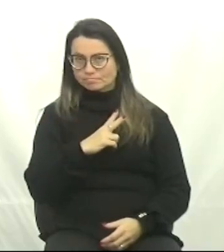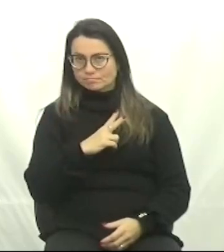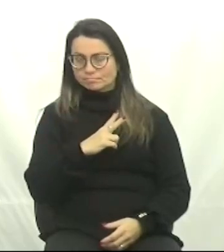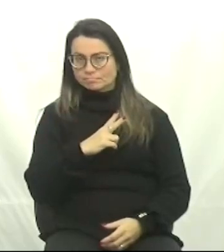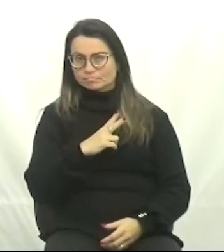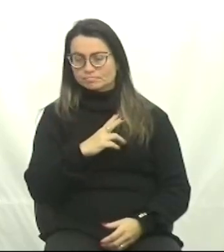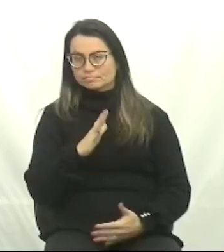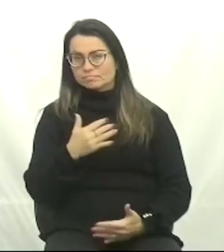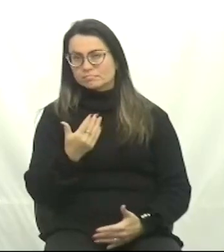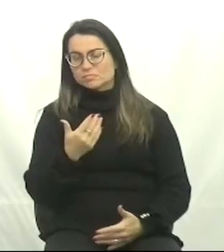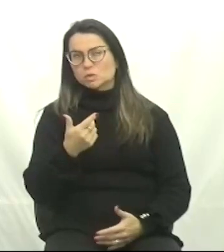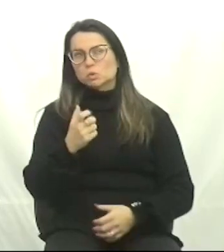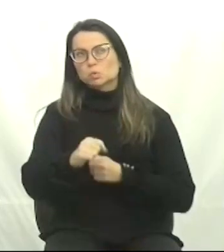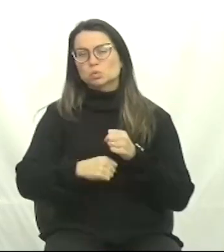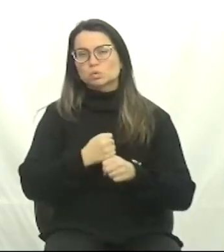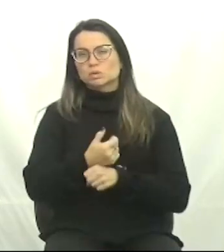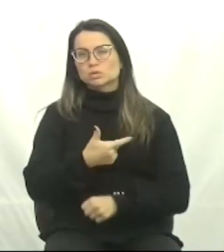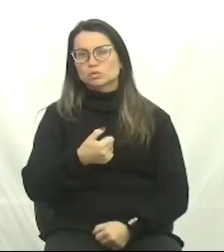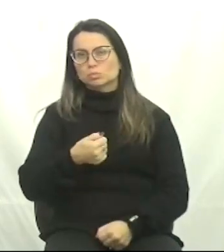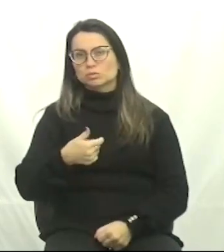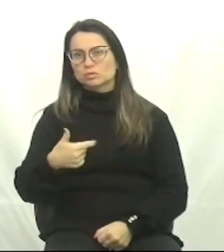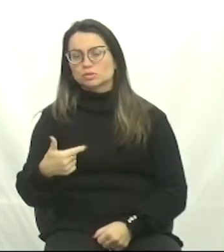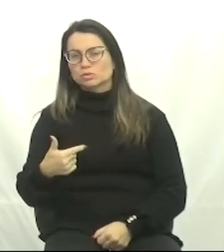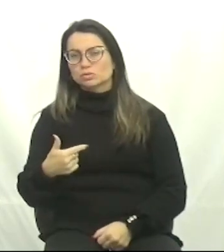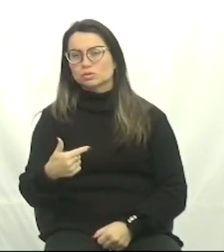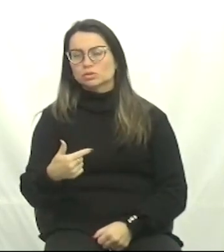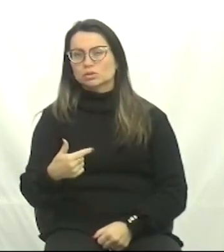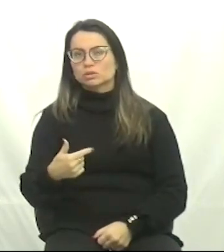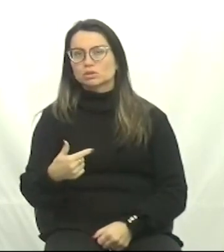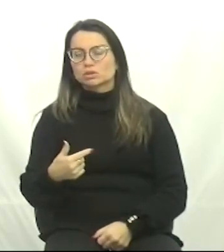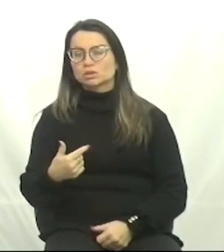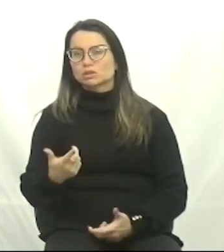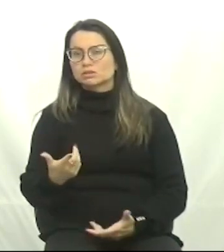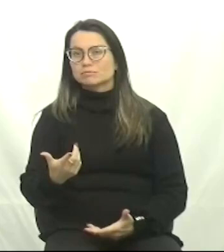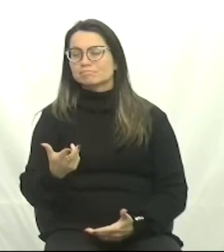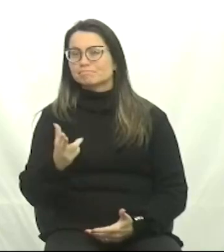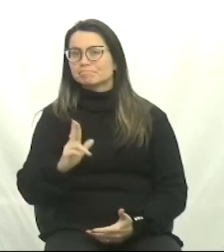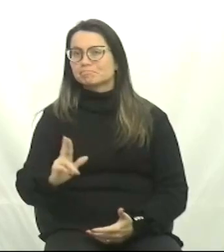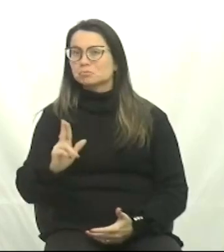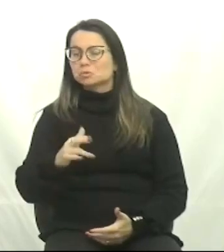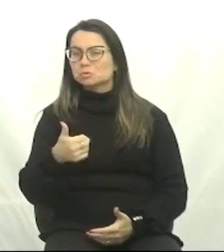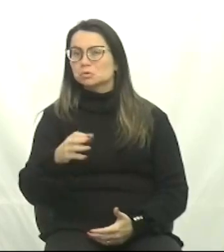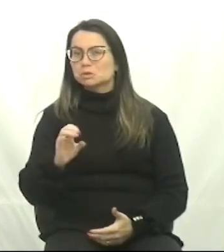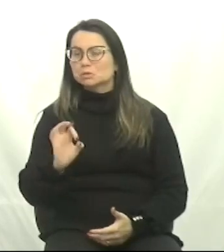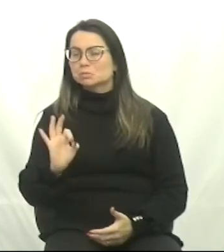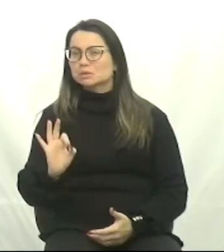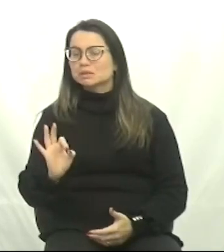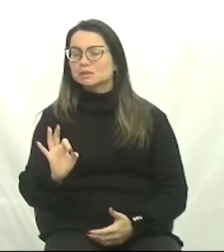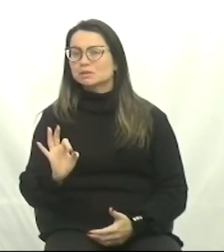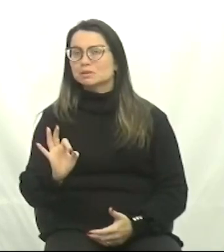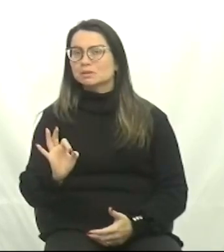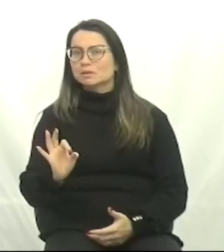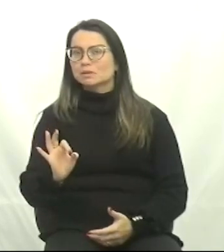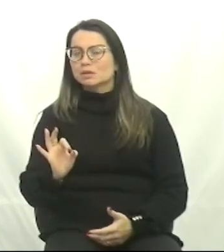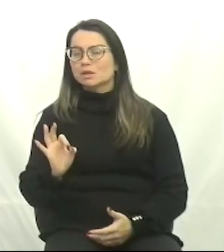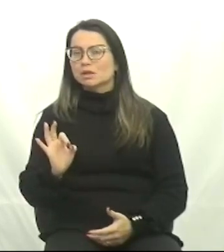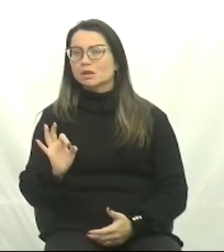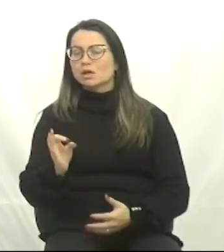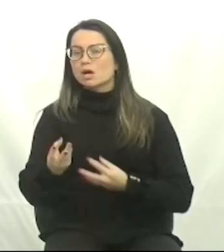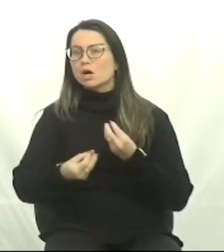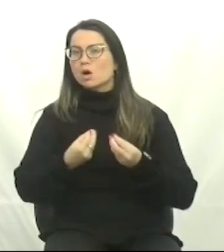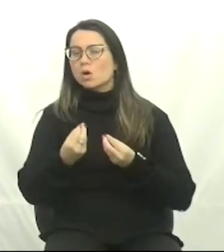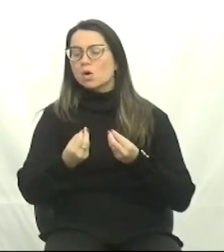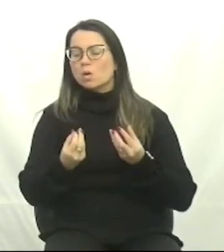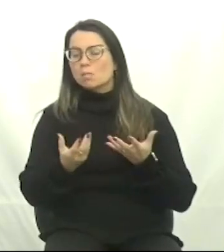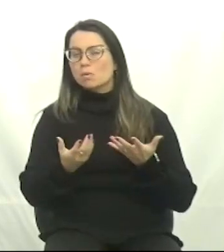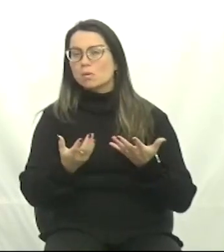em 2022 8 milhões. Então, sequer elas utilizam o 10%. Como pode, vereador